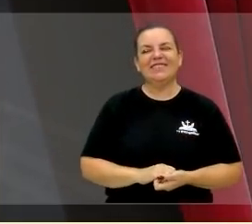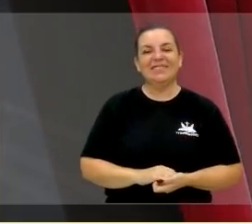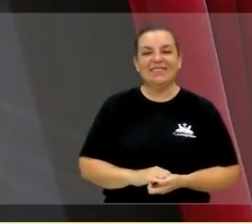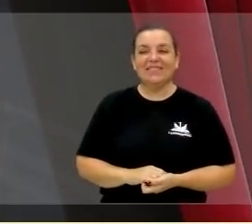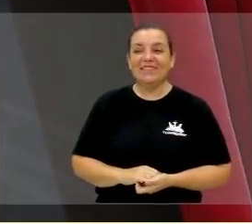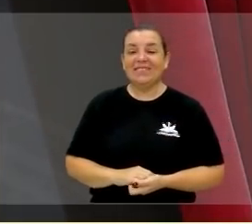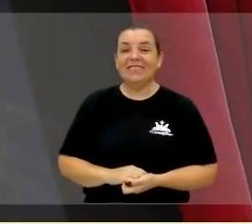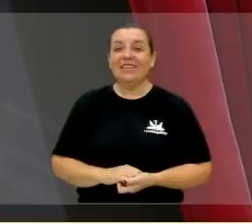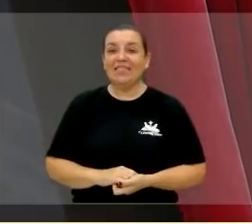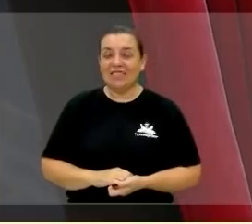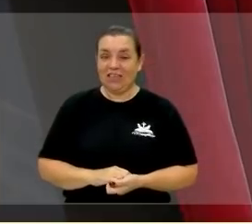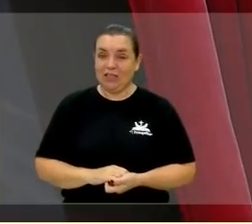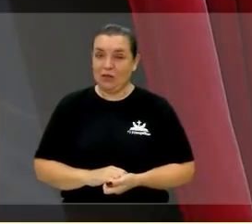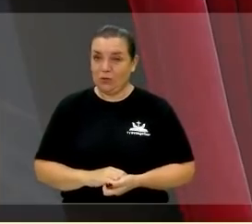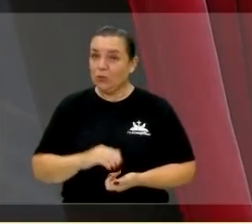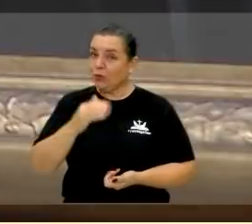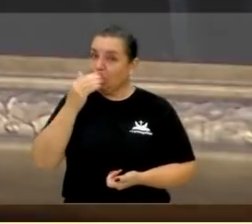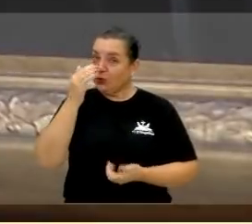vós.